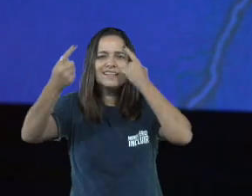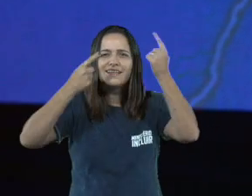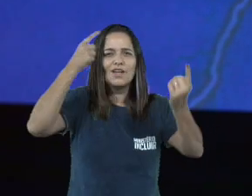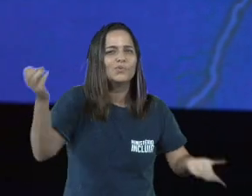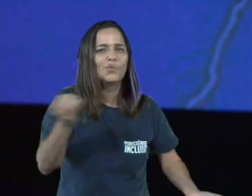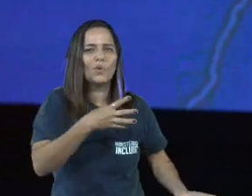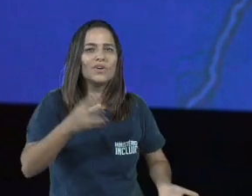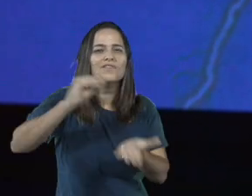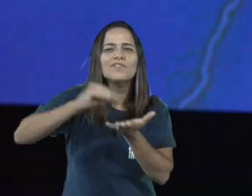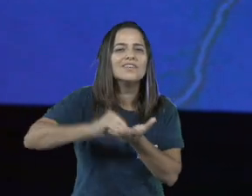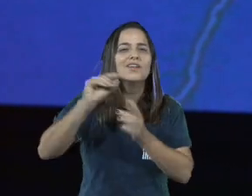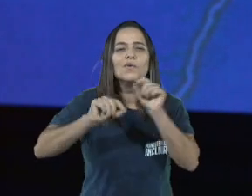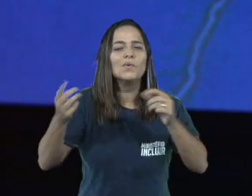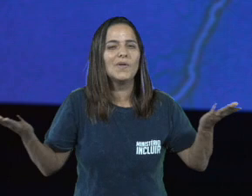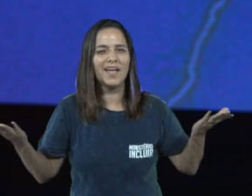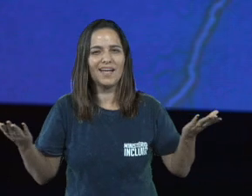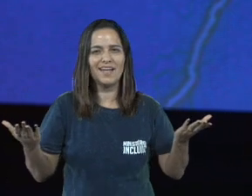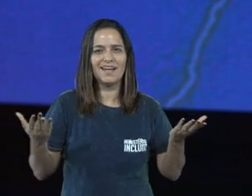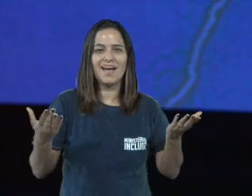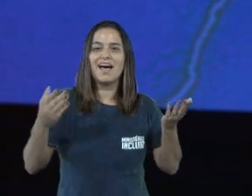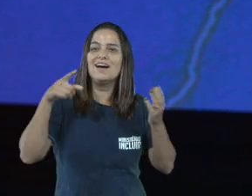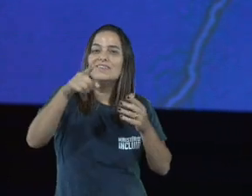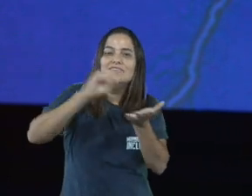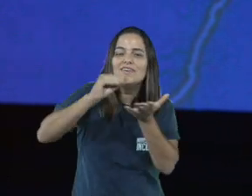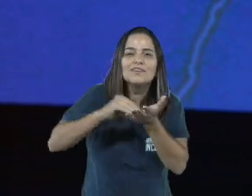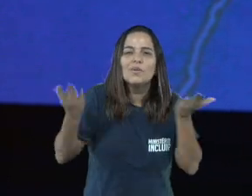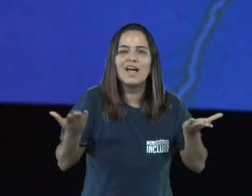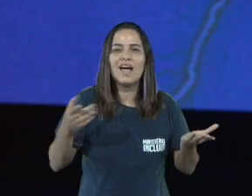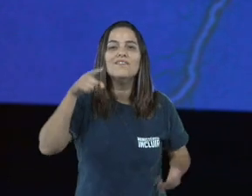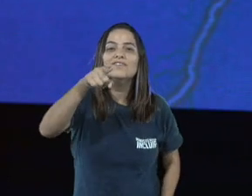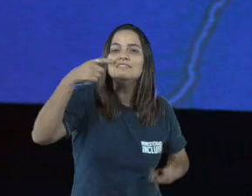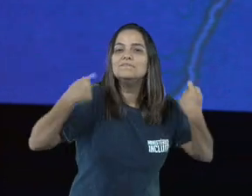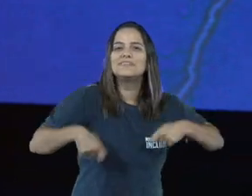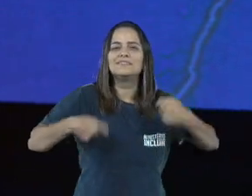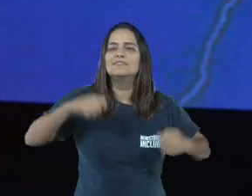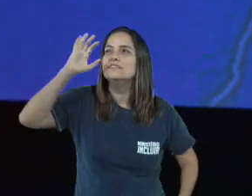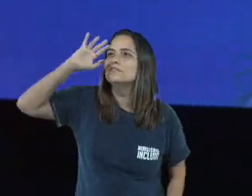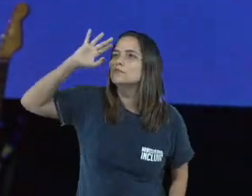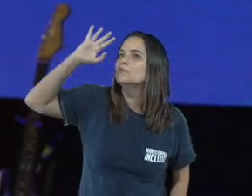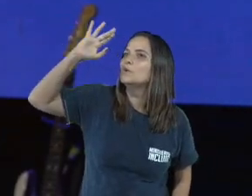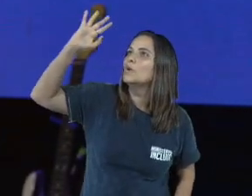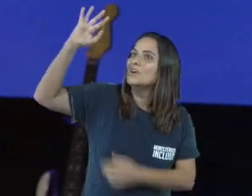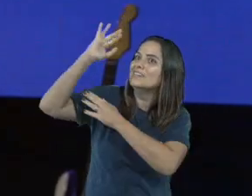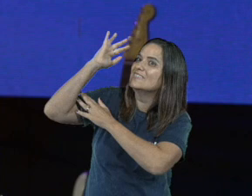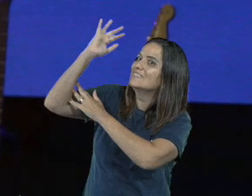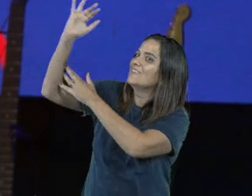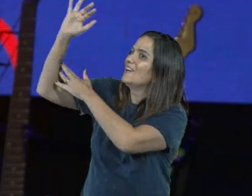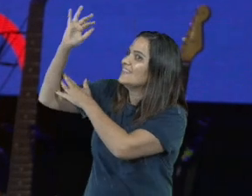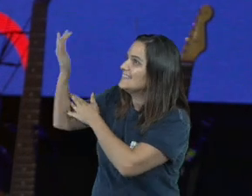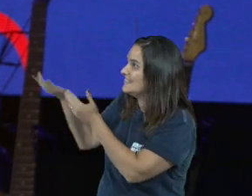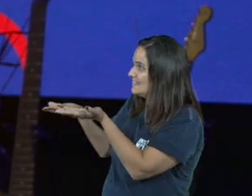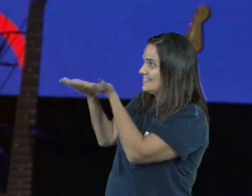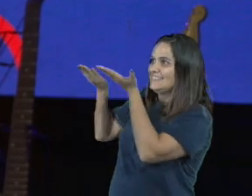dinheiro e todo palavra de Deus que que tá faltando para você me entregar o seu sonho seu plano seu projeto a mão de Deus